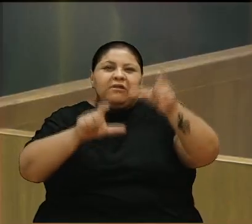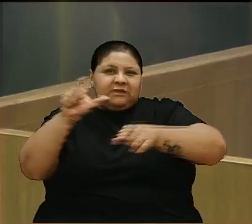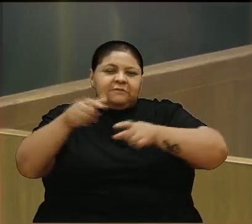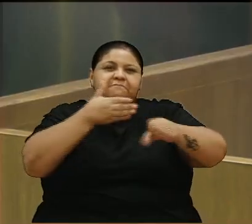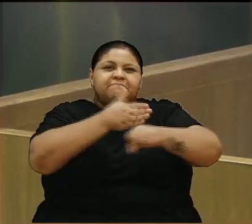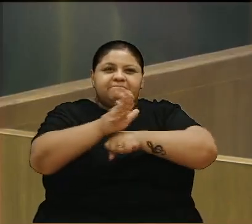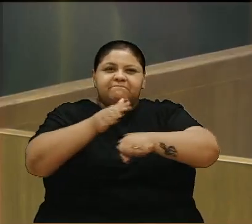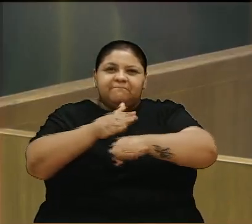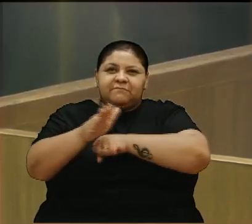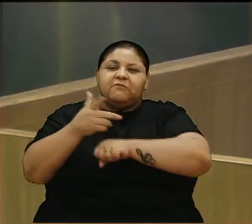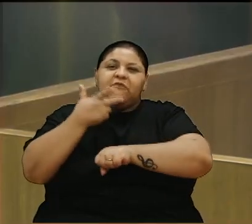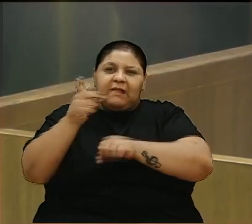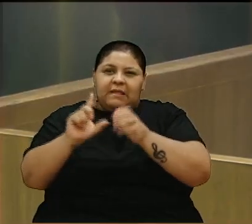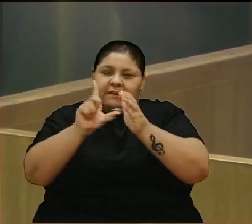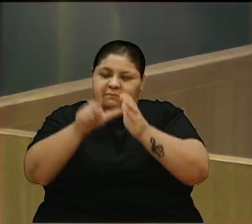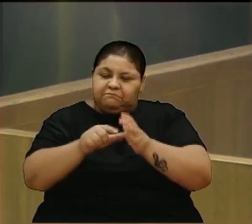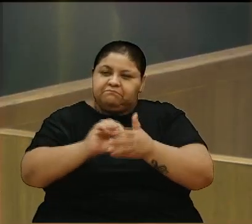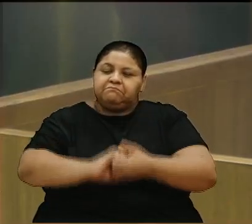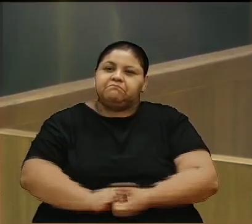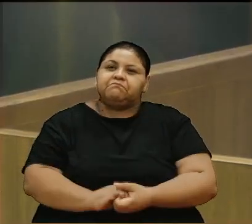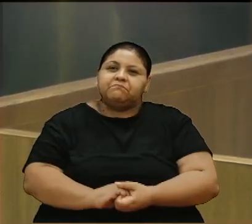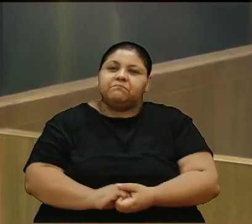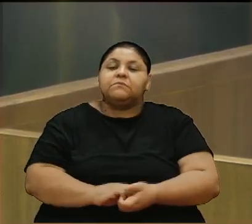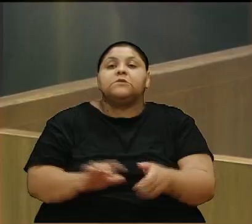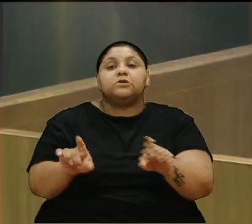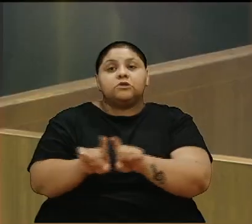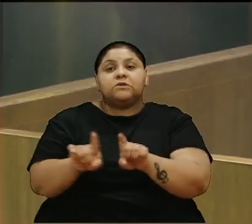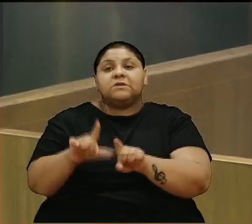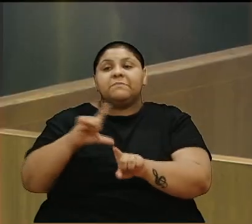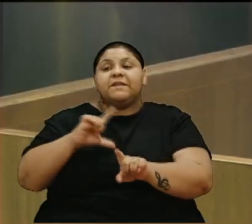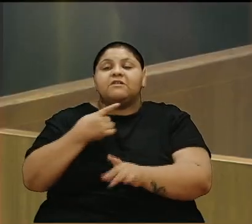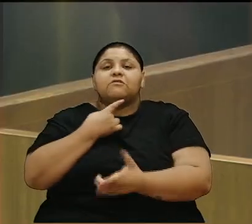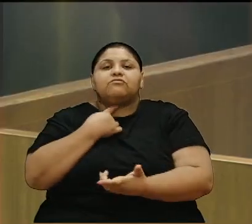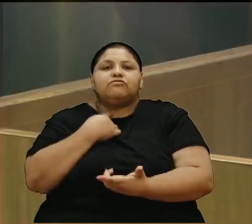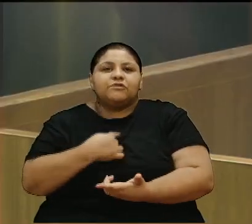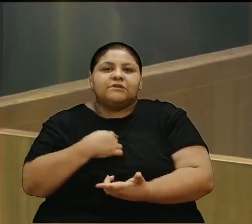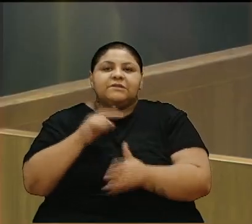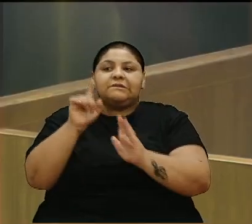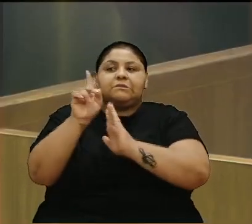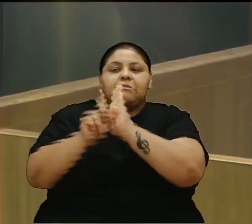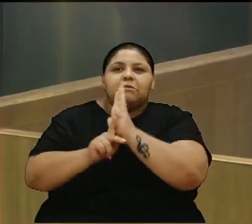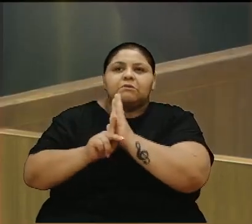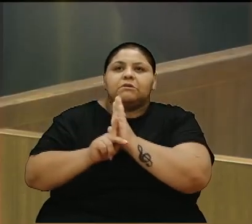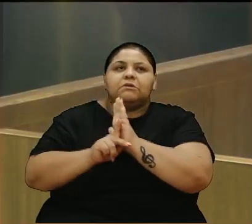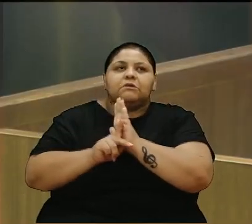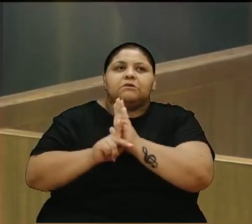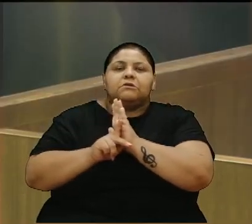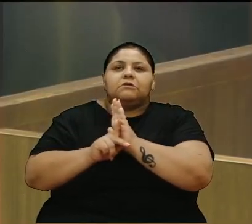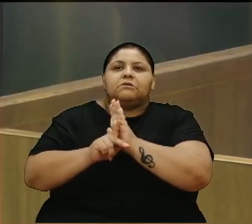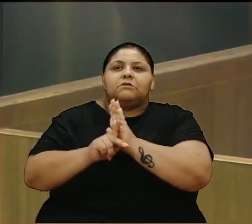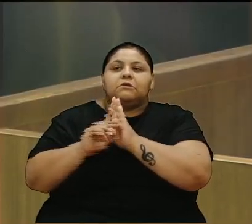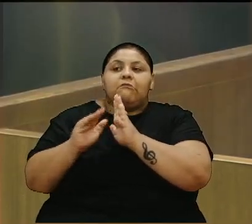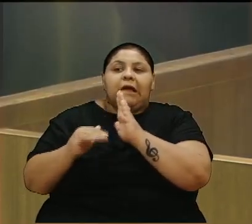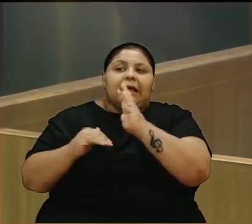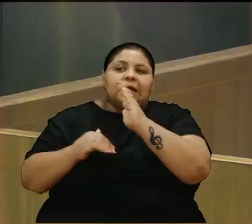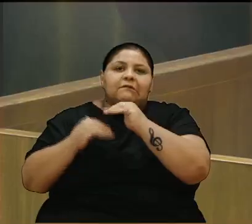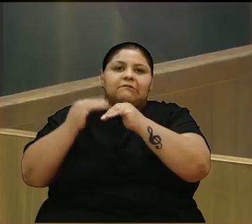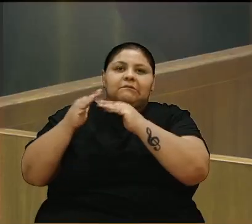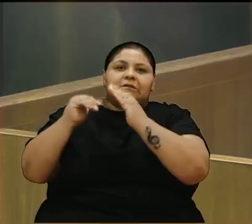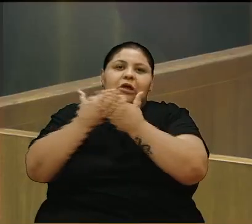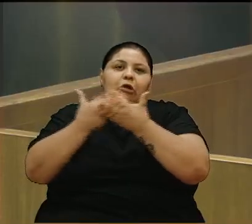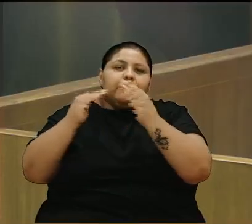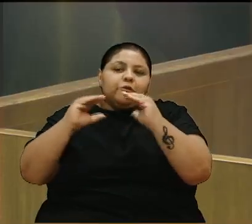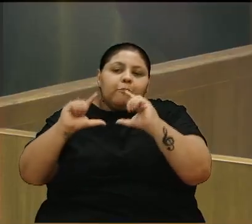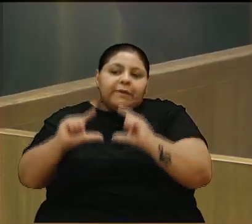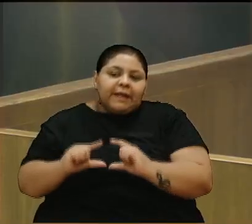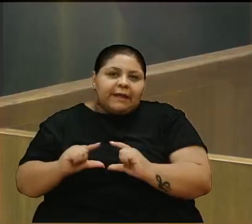envolvidos, quero citá-los aqui. E aí, eles também têm a vontade de que esse projeto, à medida em que ele vai crescendo, porque começou